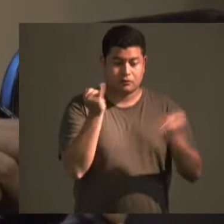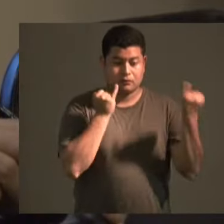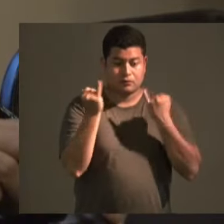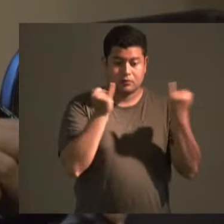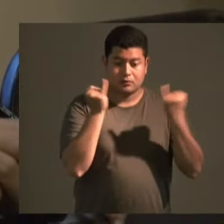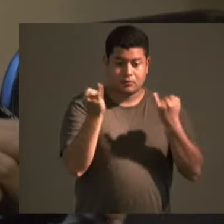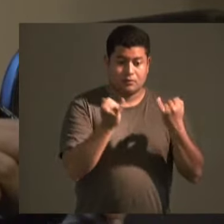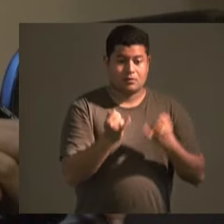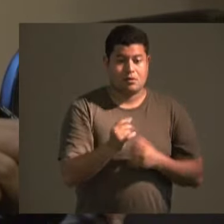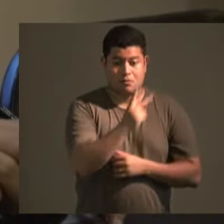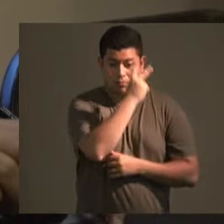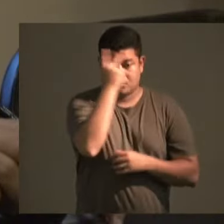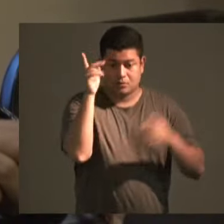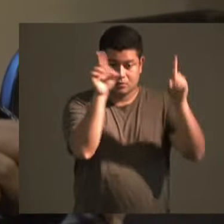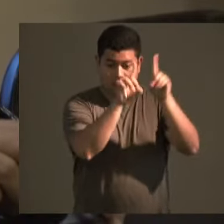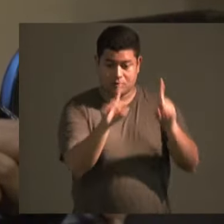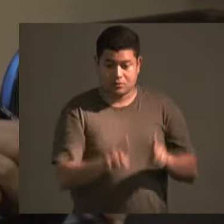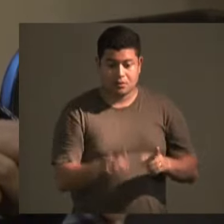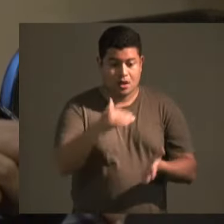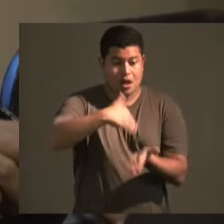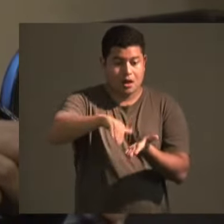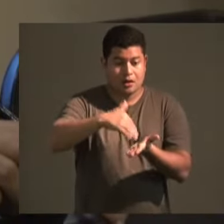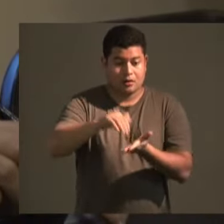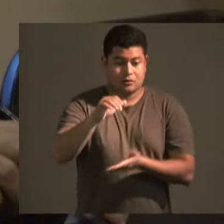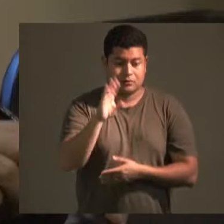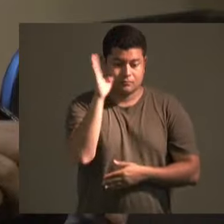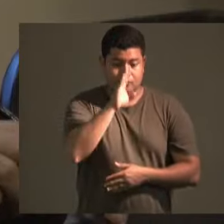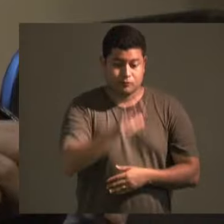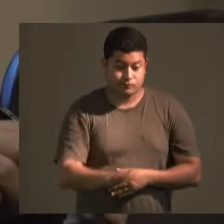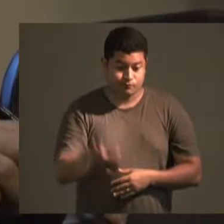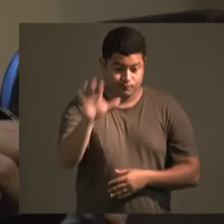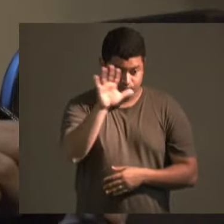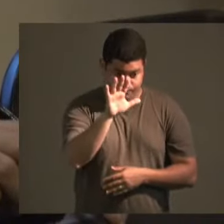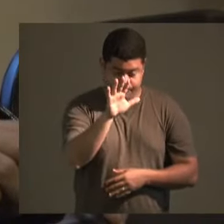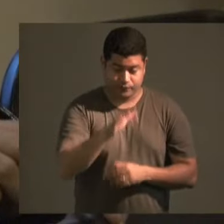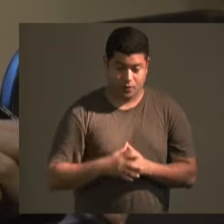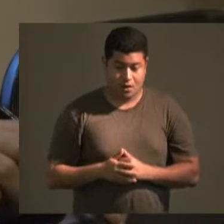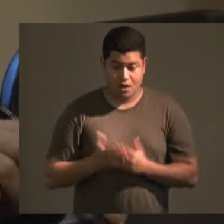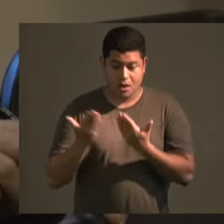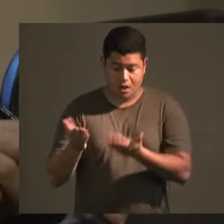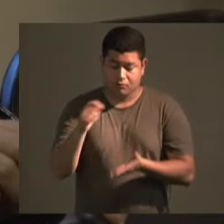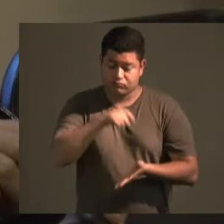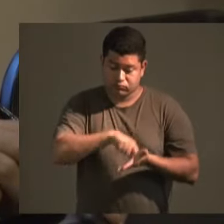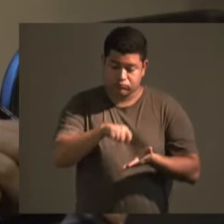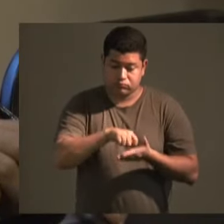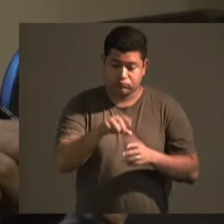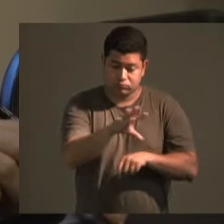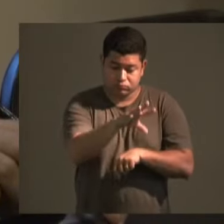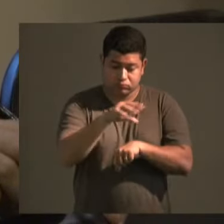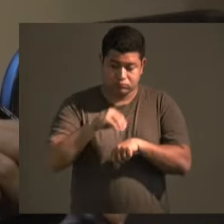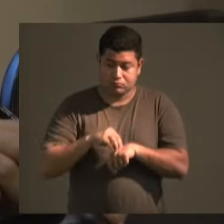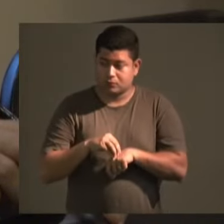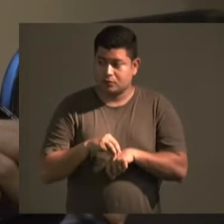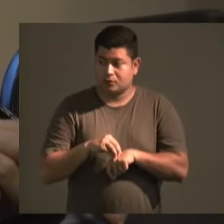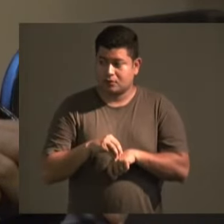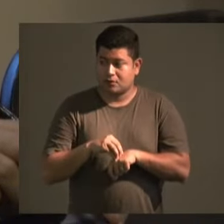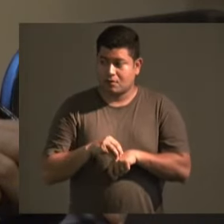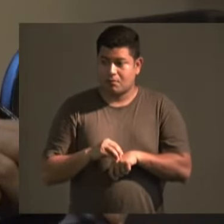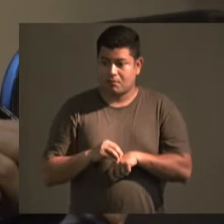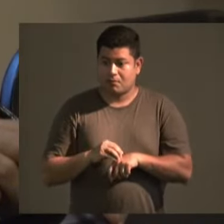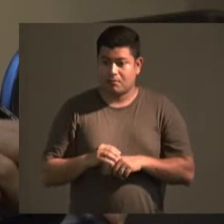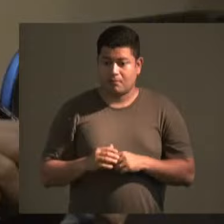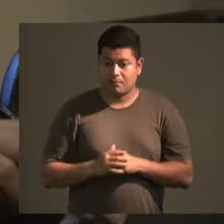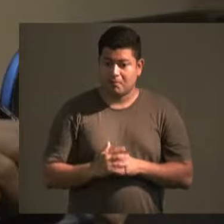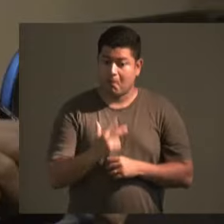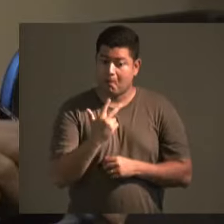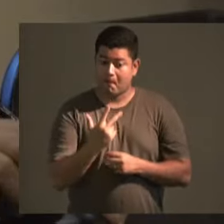com Deficiência da Secretaria Nacional, né, que certamente vai anotar aí também para tentar já ir desenvolvendo